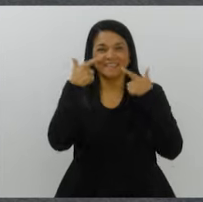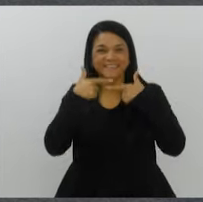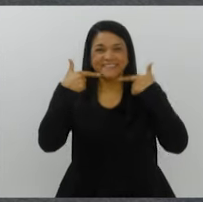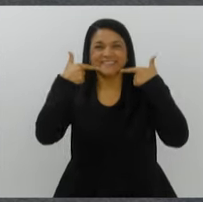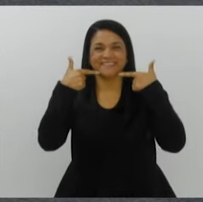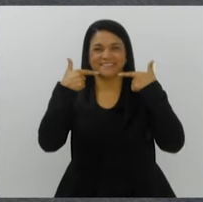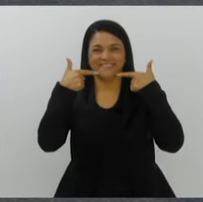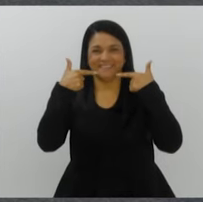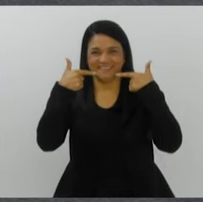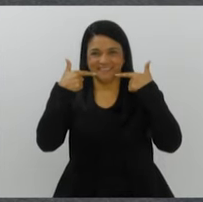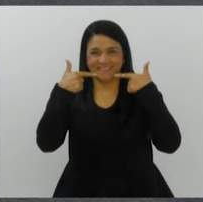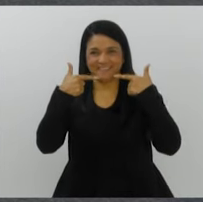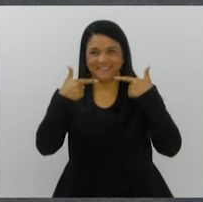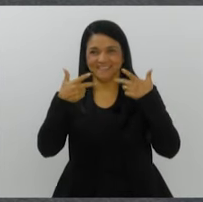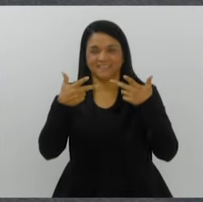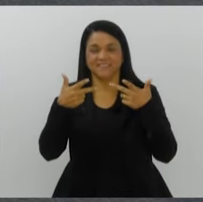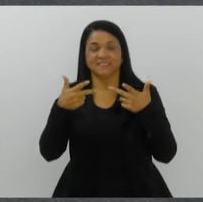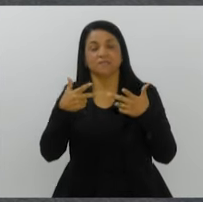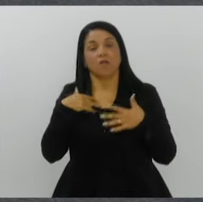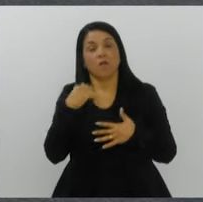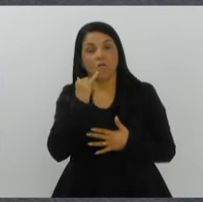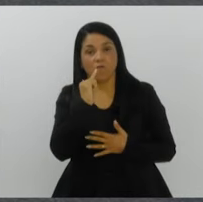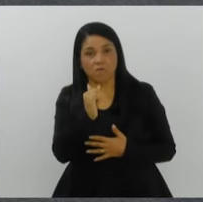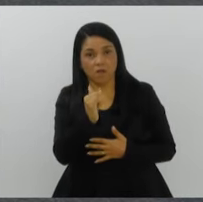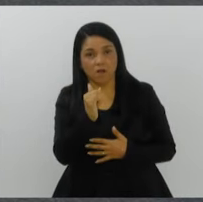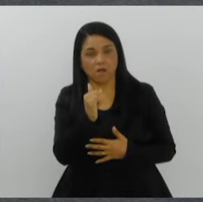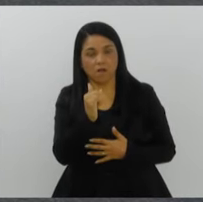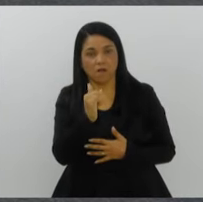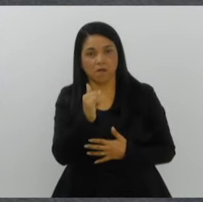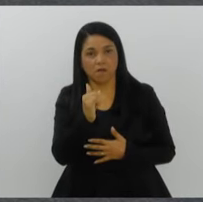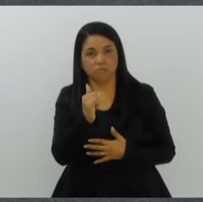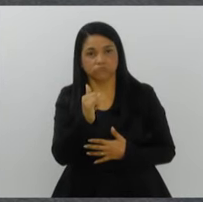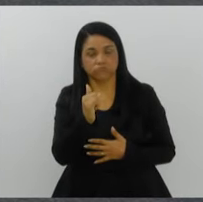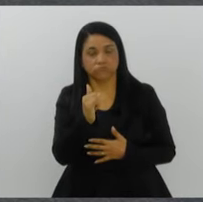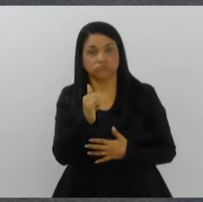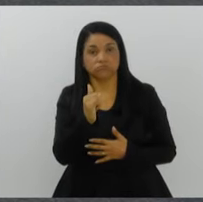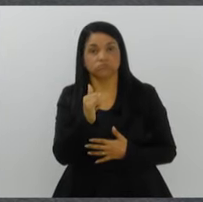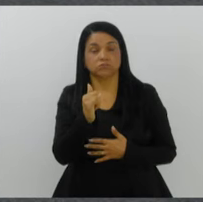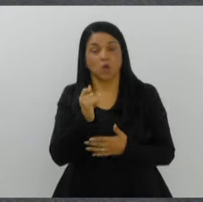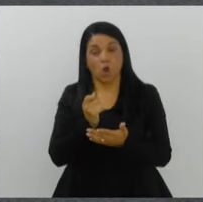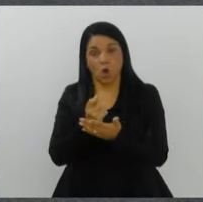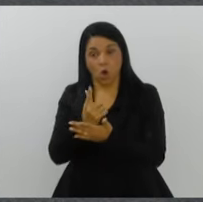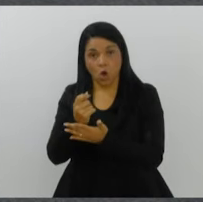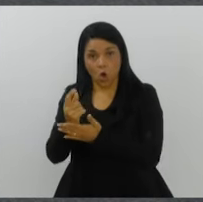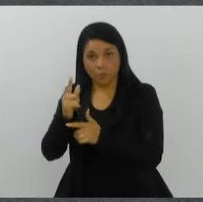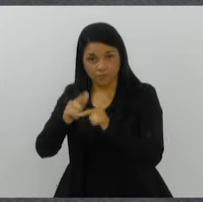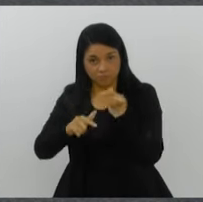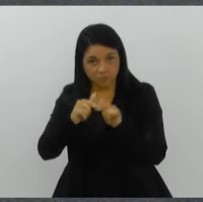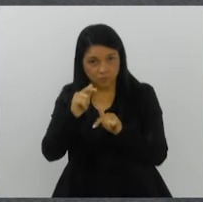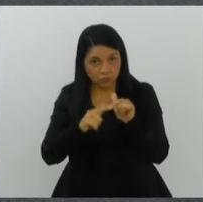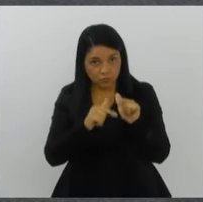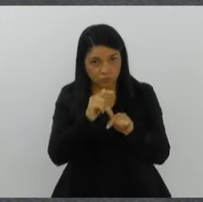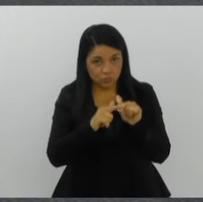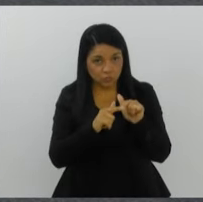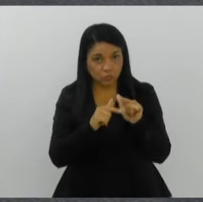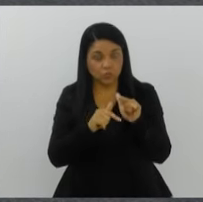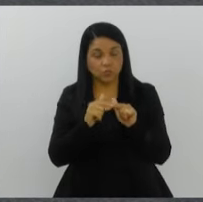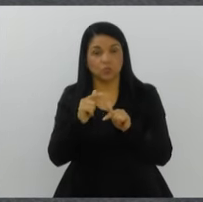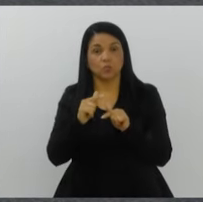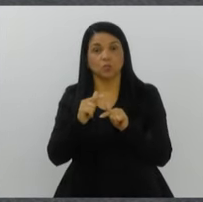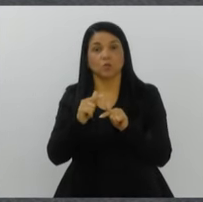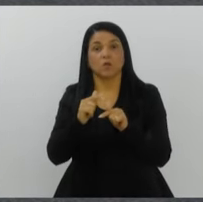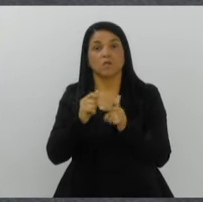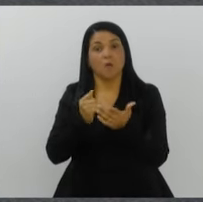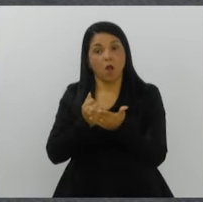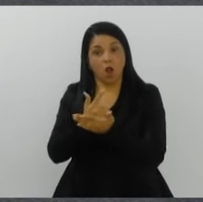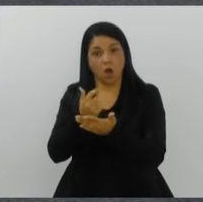dizer o seguinte, toda vez que a gente compra um produto, sobretudo quando a gente compra, e a compra